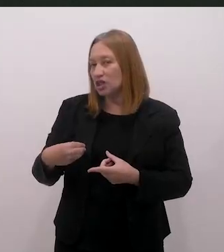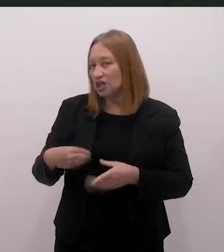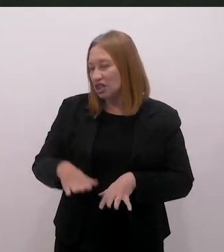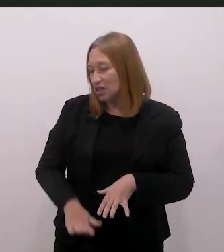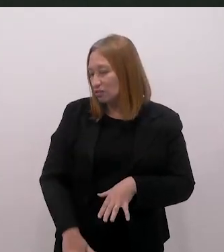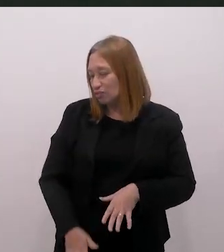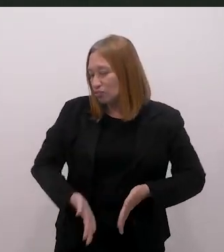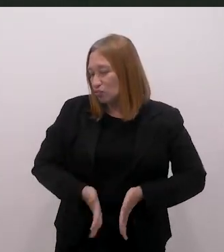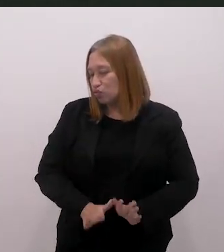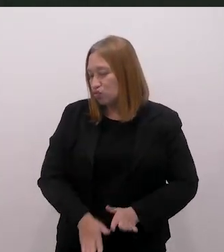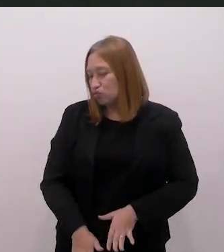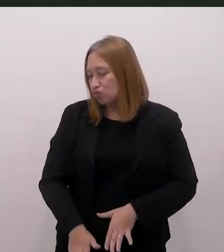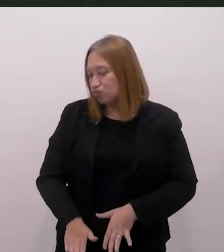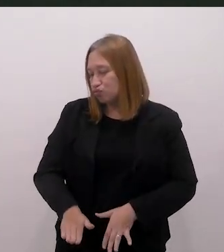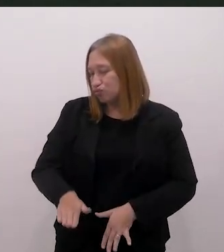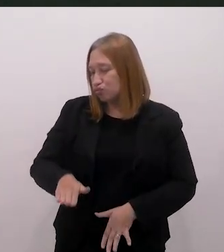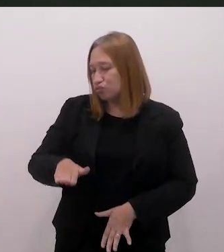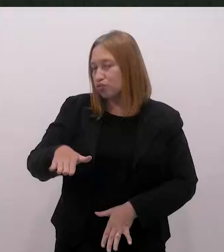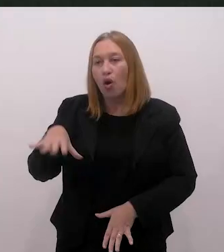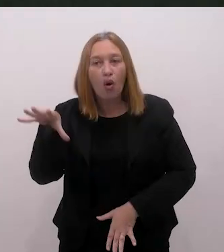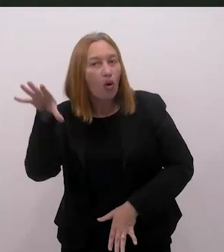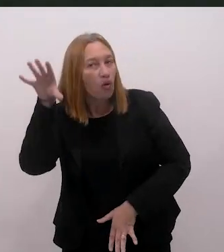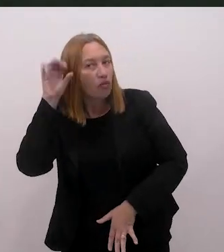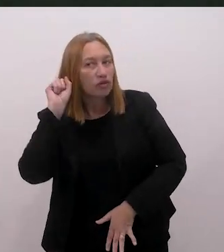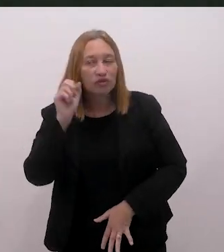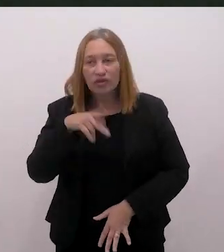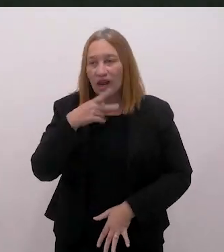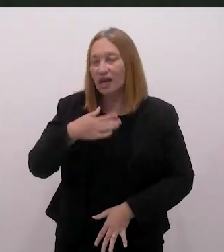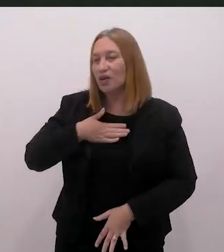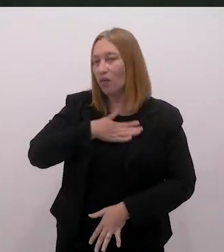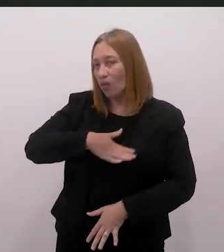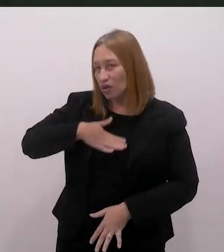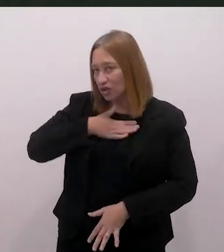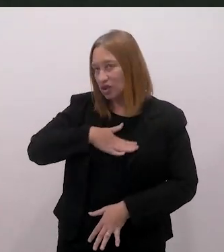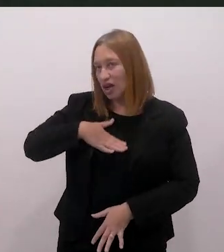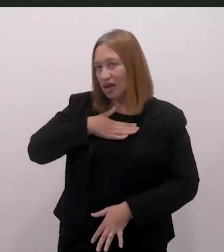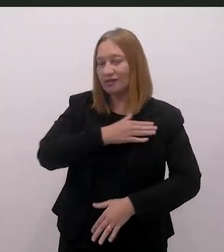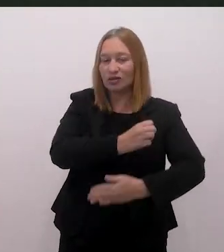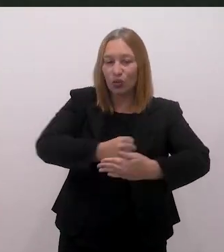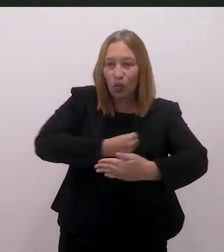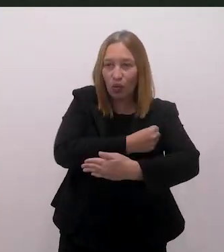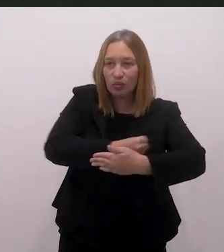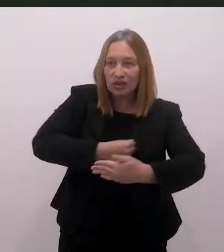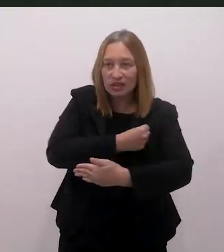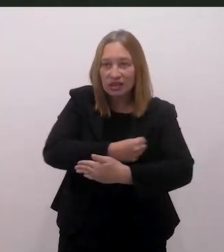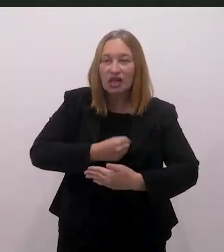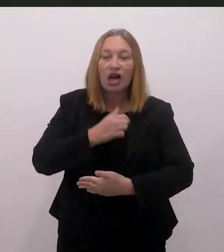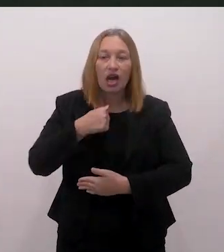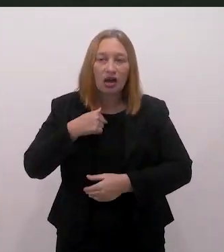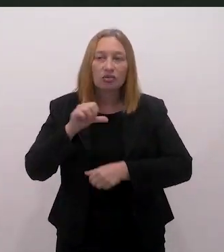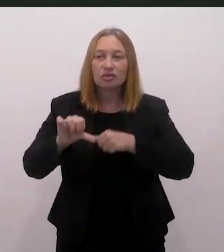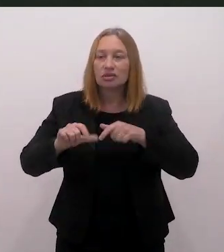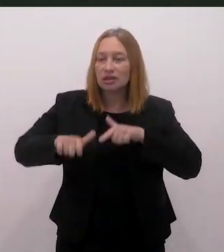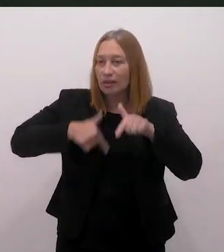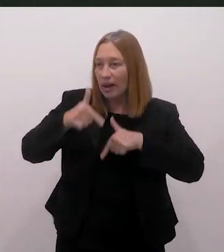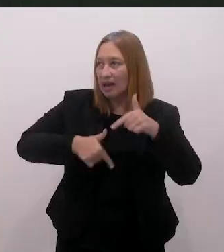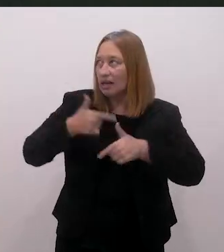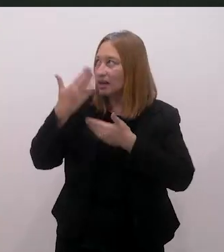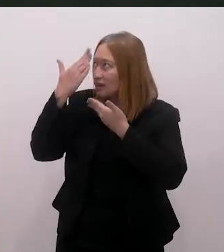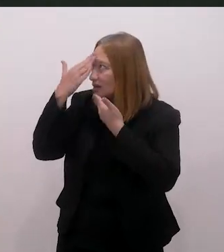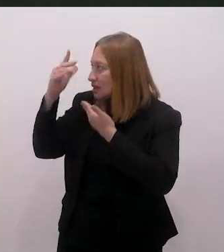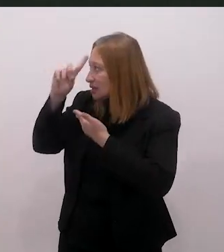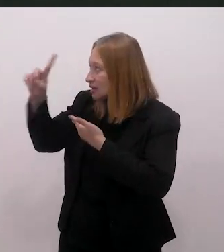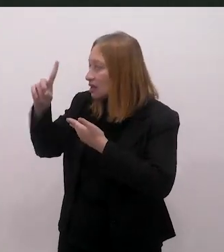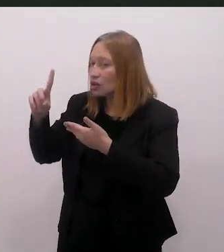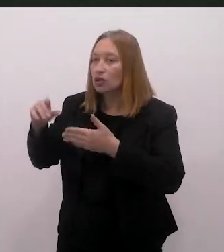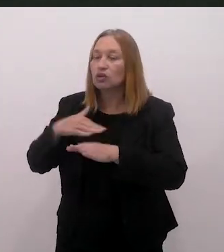filhos, desde que nasceram, eles ouviram falar que eu gostava de culinária, né? Eu trabalhei,